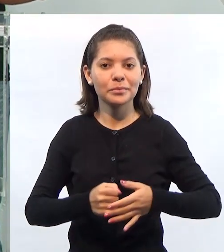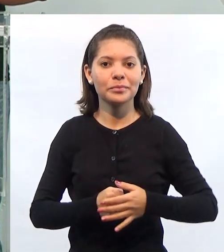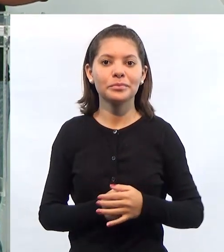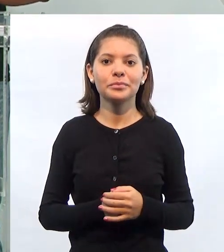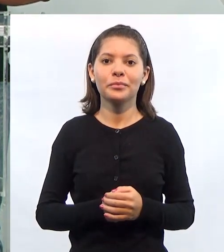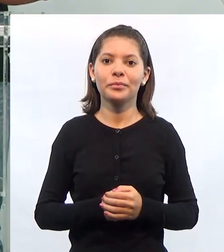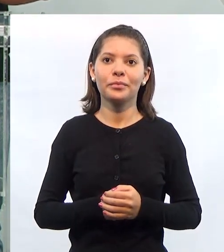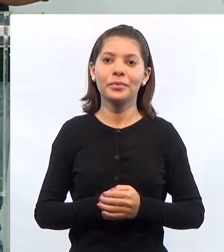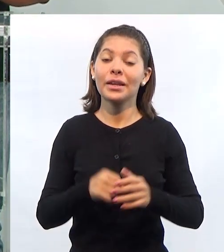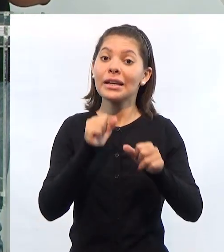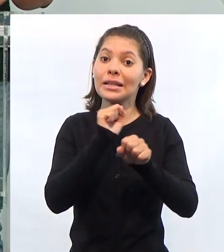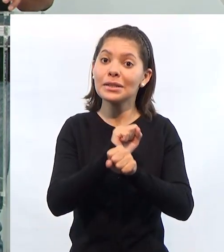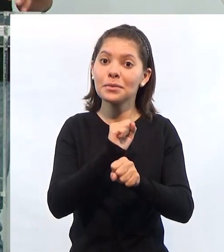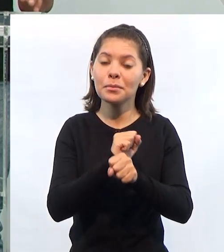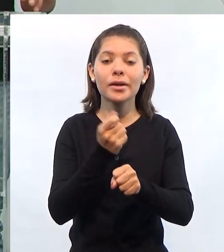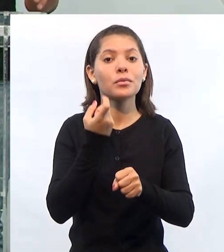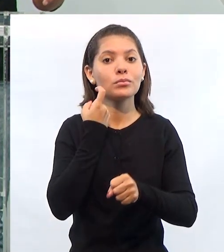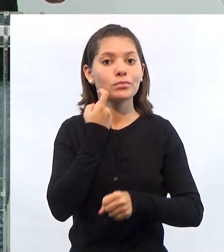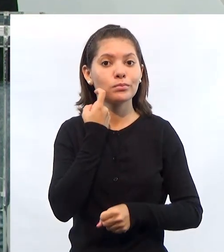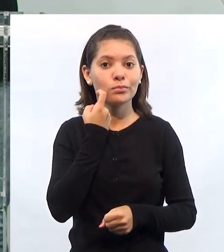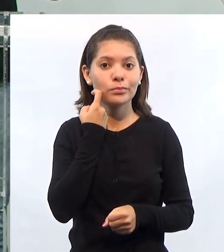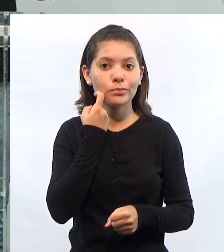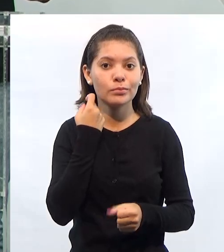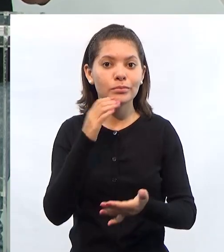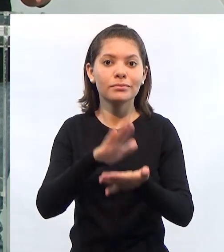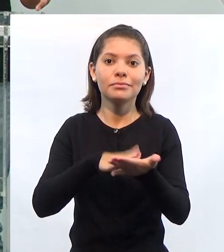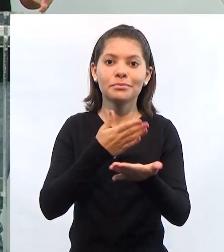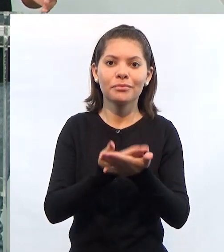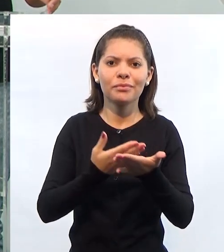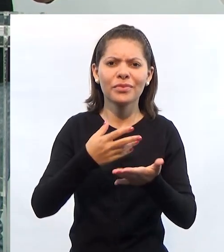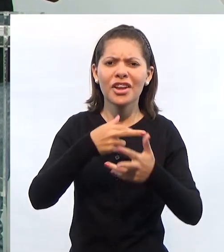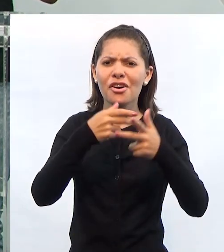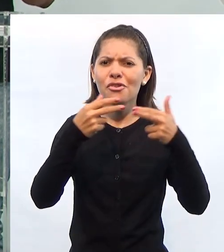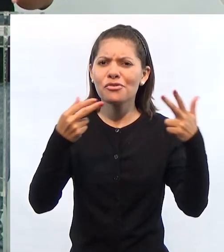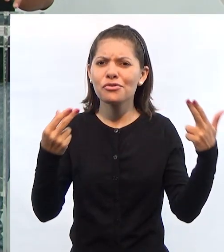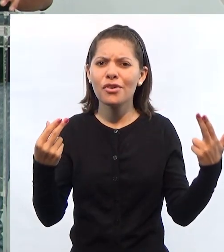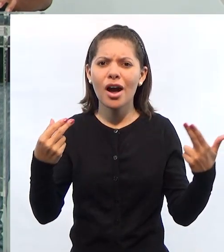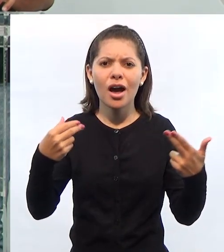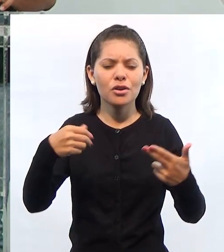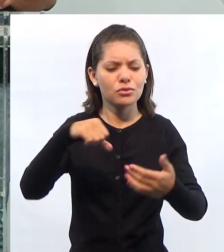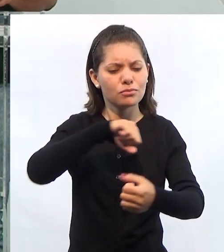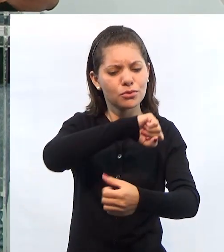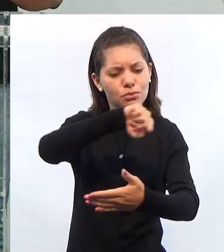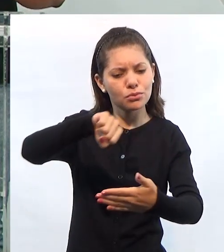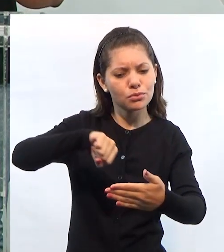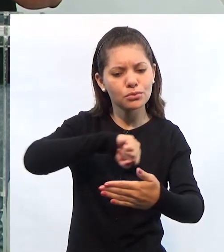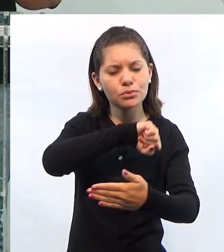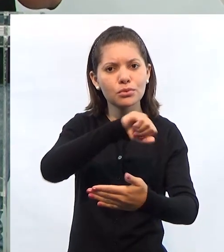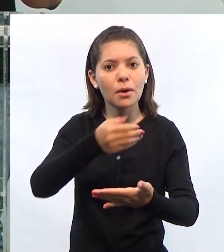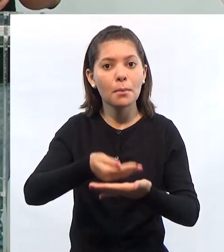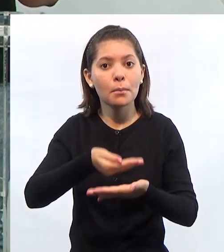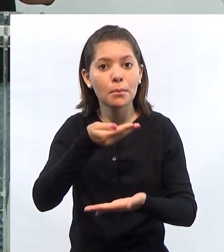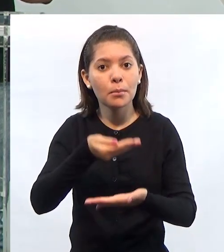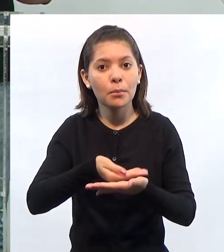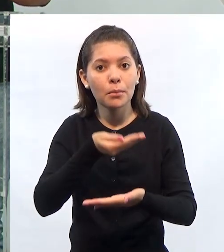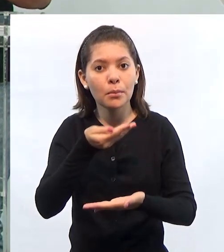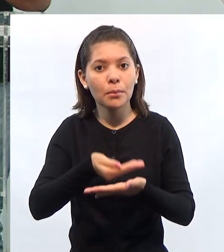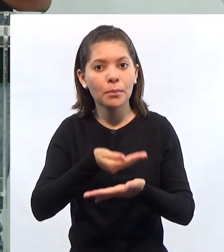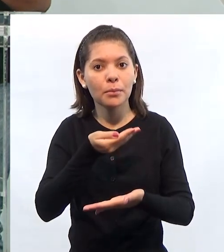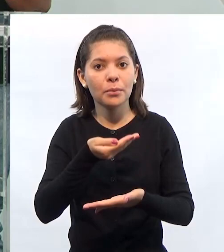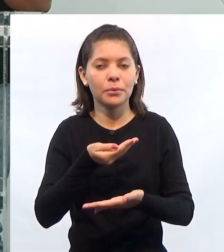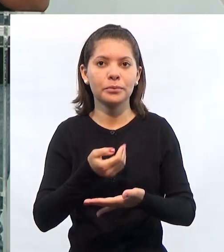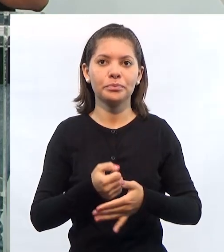esperando o tambaqui fritar. Esse molho, ele pegou vários insumos, fez o molho. Enquanto ele estava fazendo